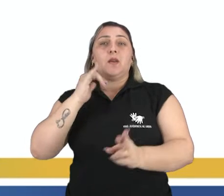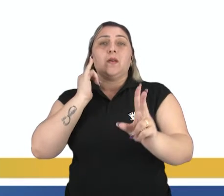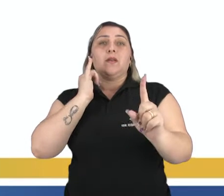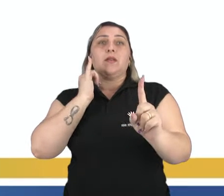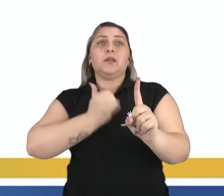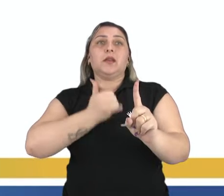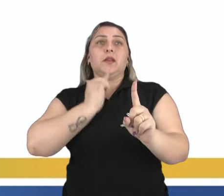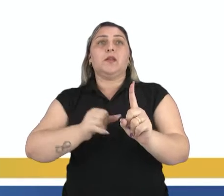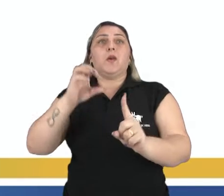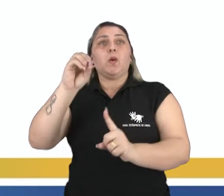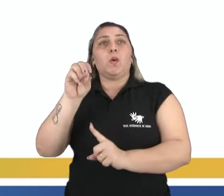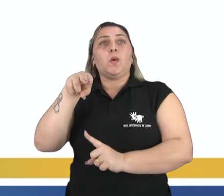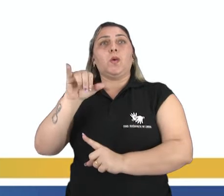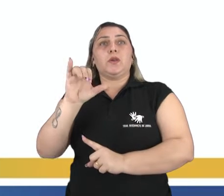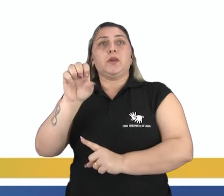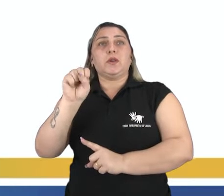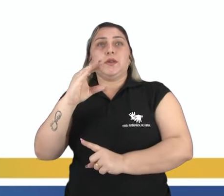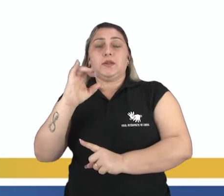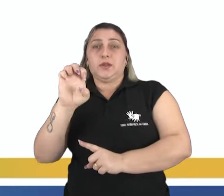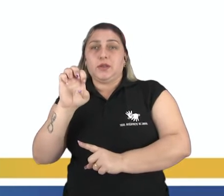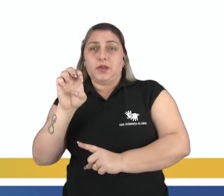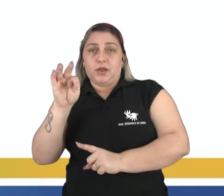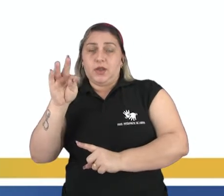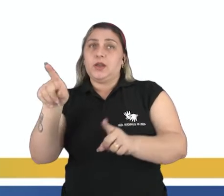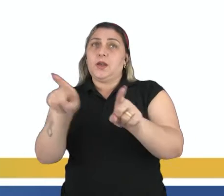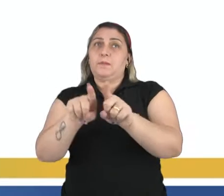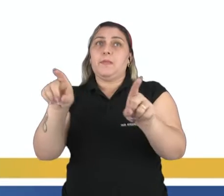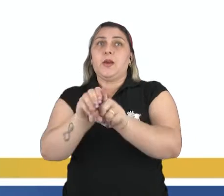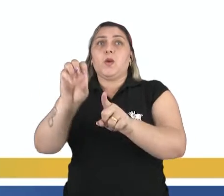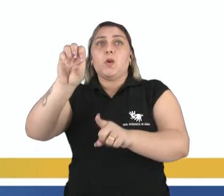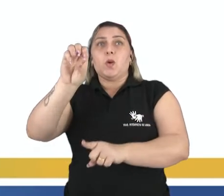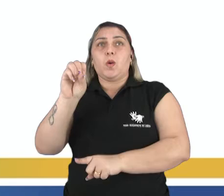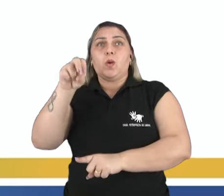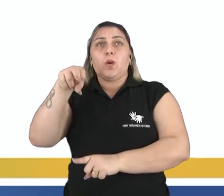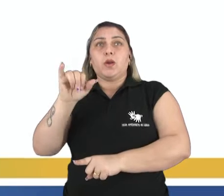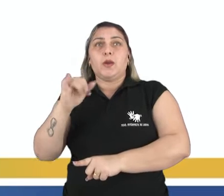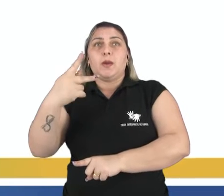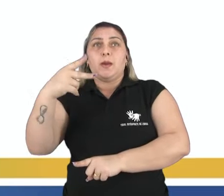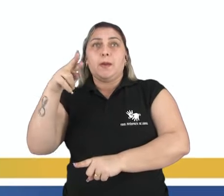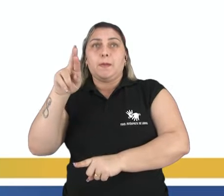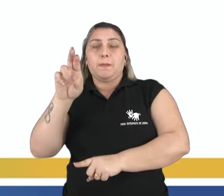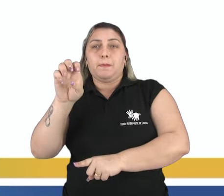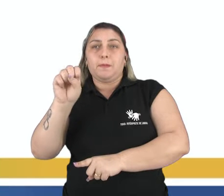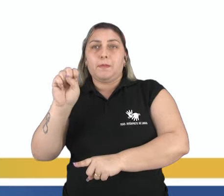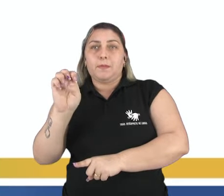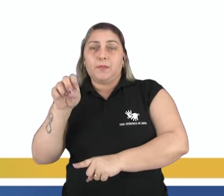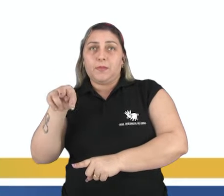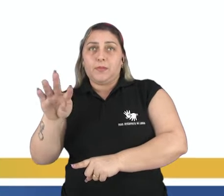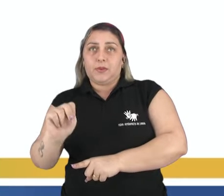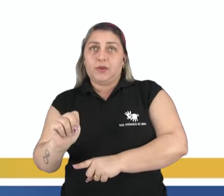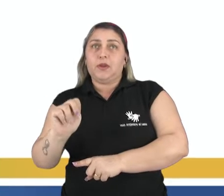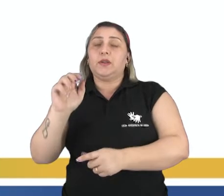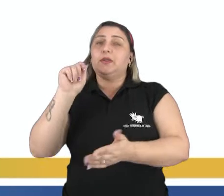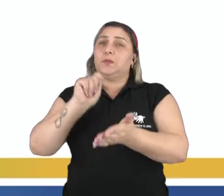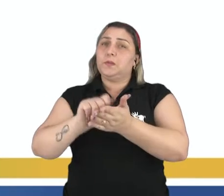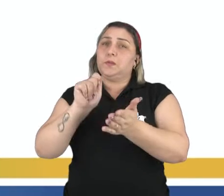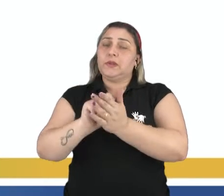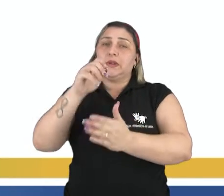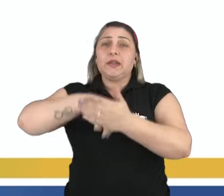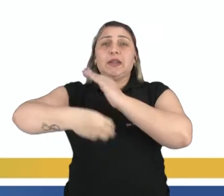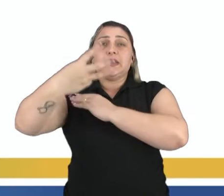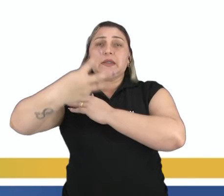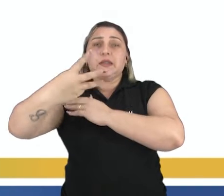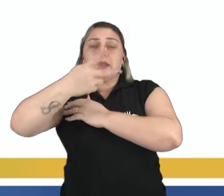narrador que é onisciente ou onipresente, tá? Que geralmente ele está lá marcado dentro da